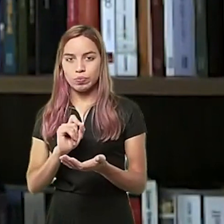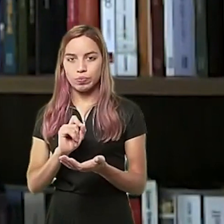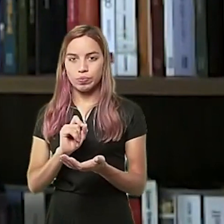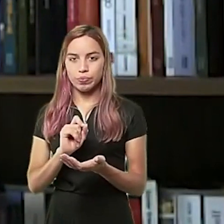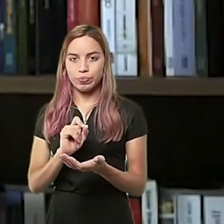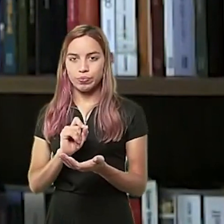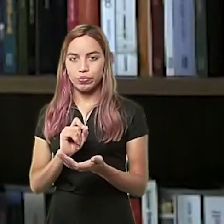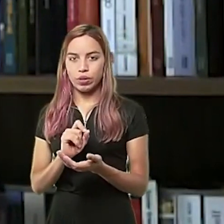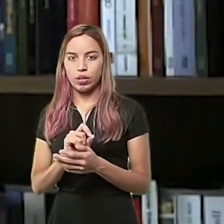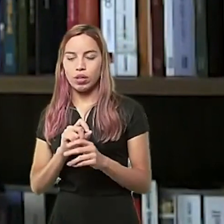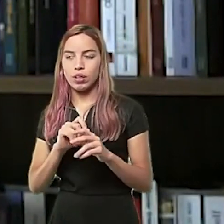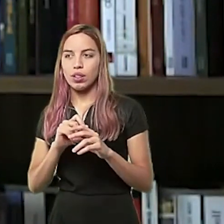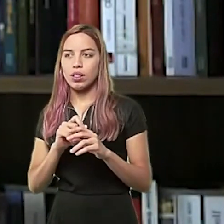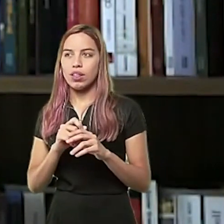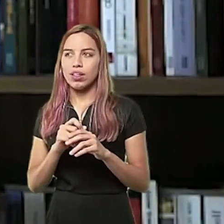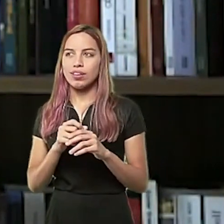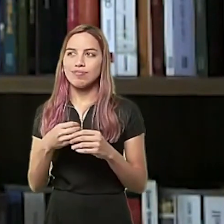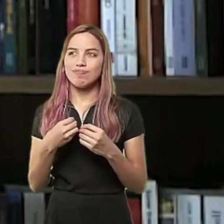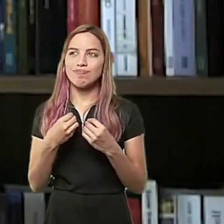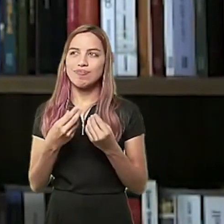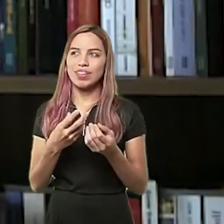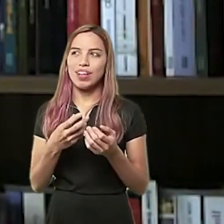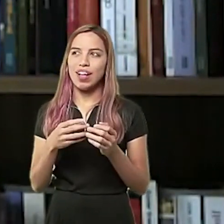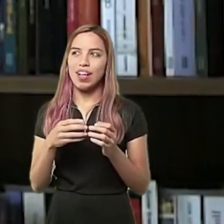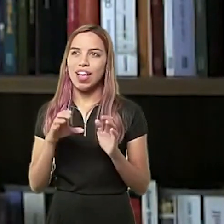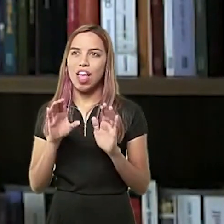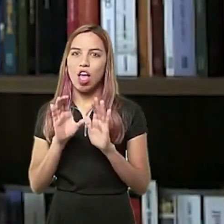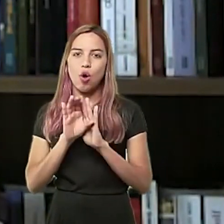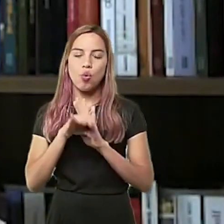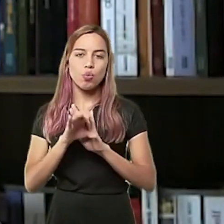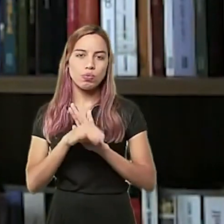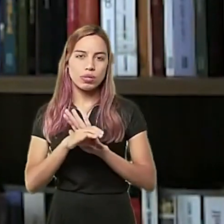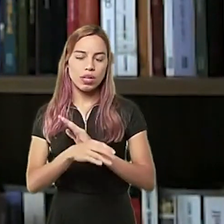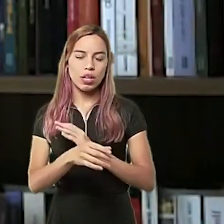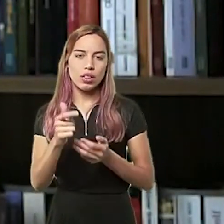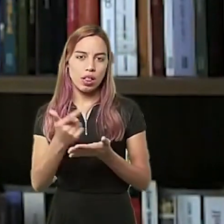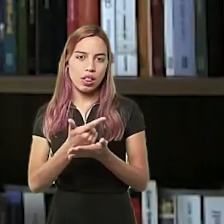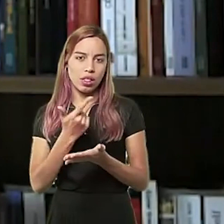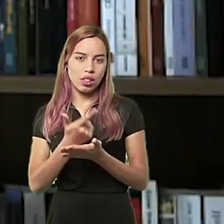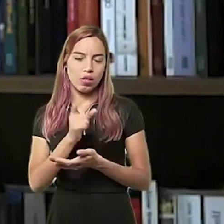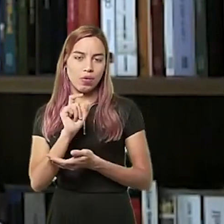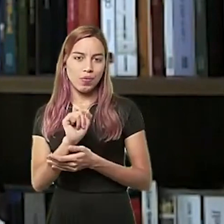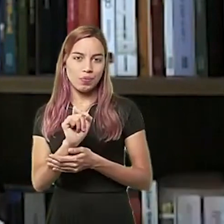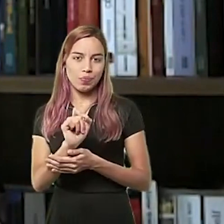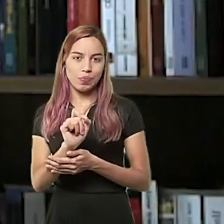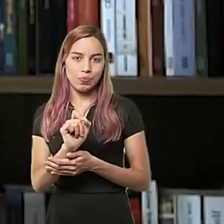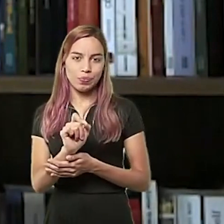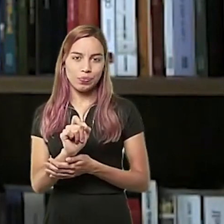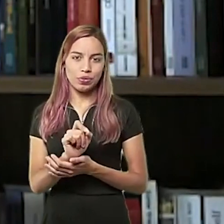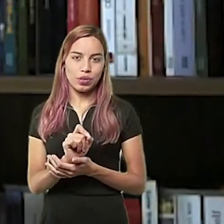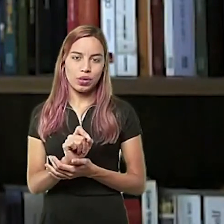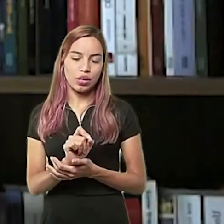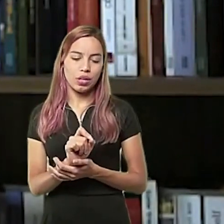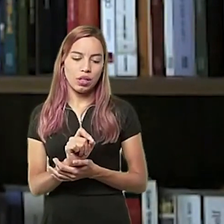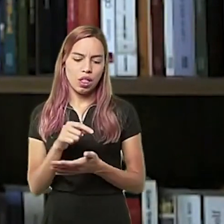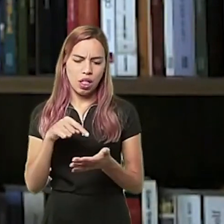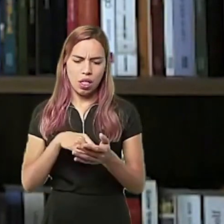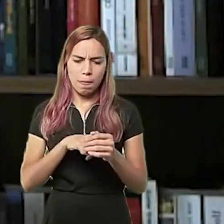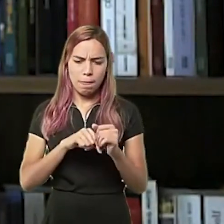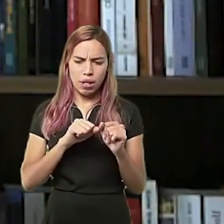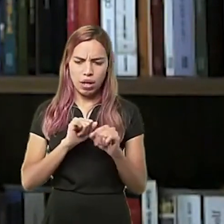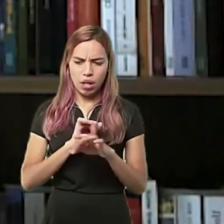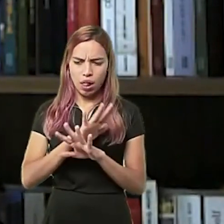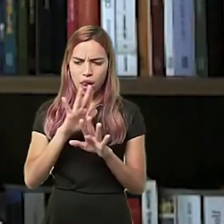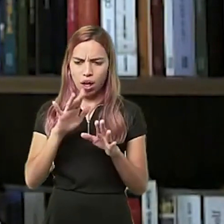uma maneira mais expansiva do que o que a gente conhece, né? como